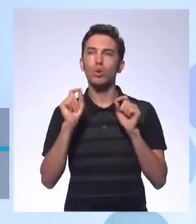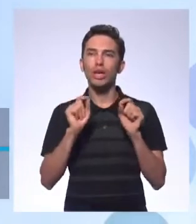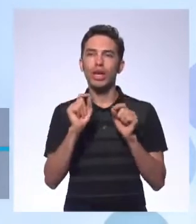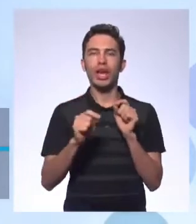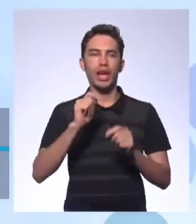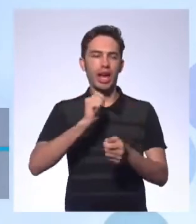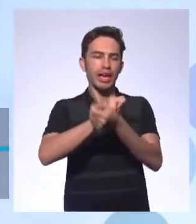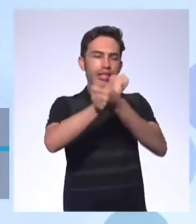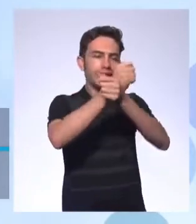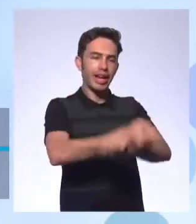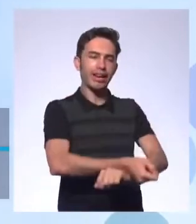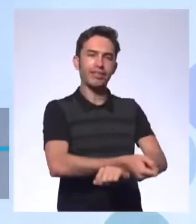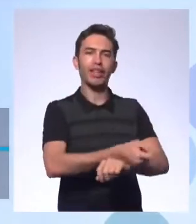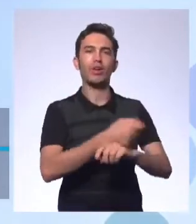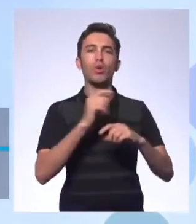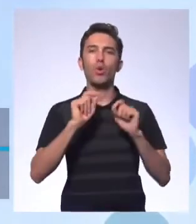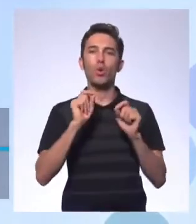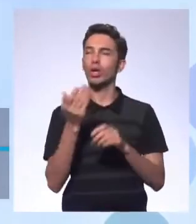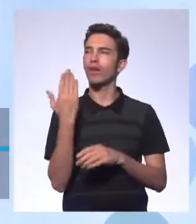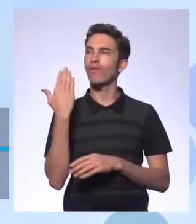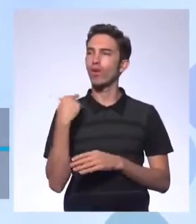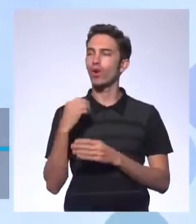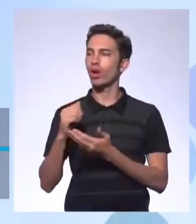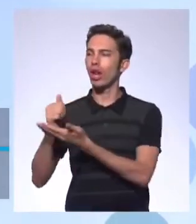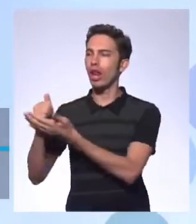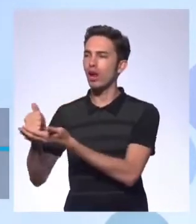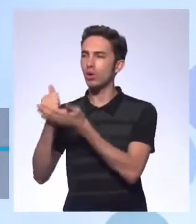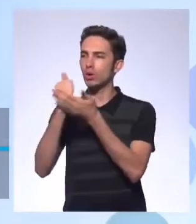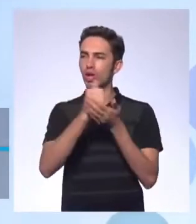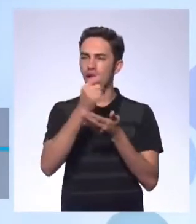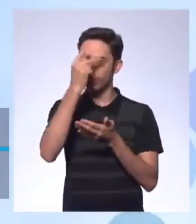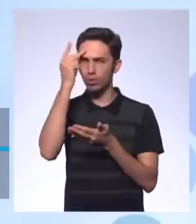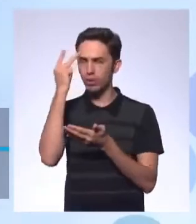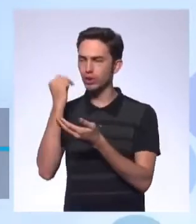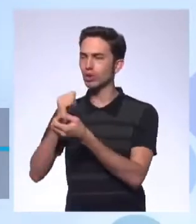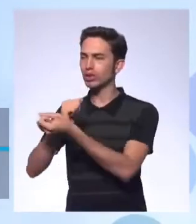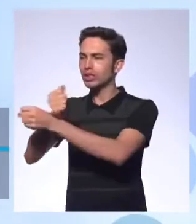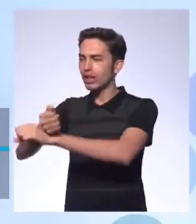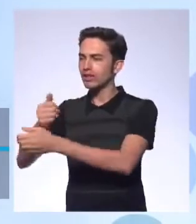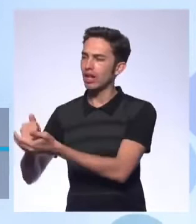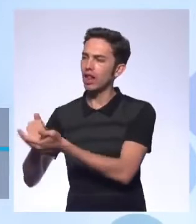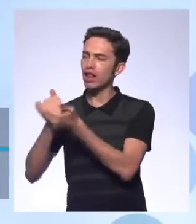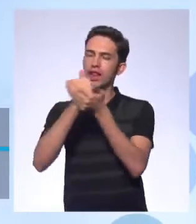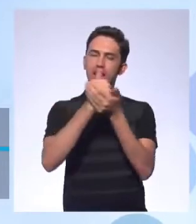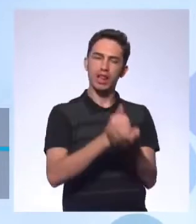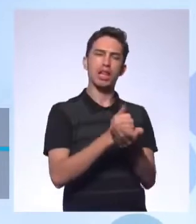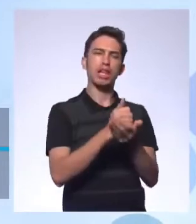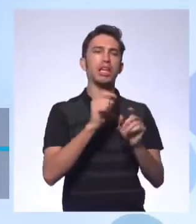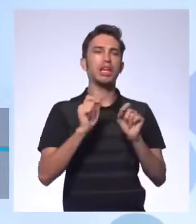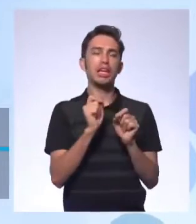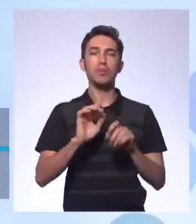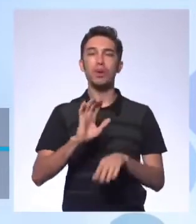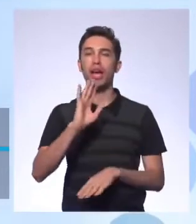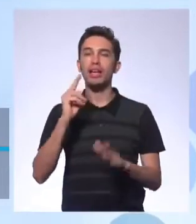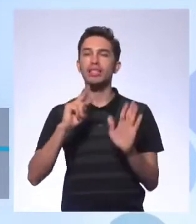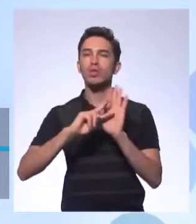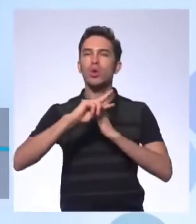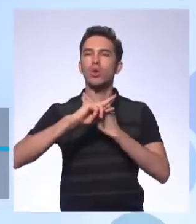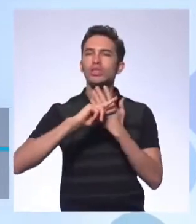é a escravidão, o que foi o tráfico de escravos e quais as